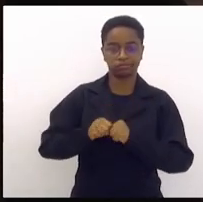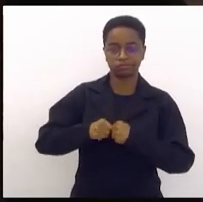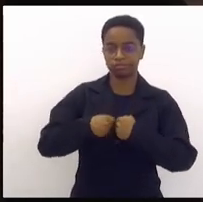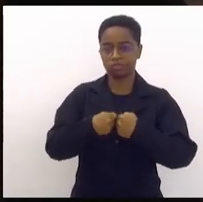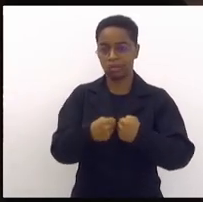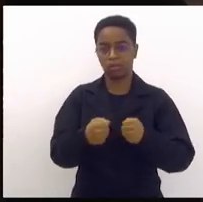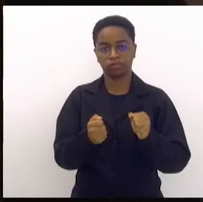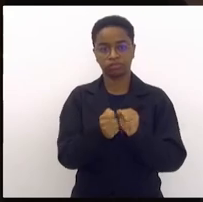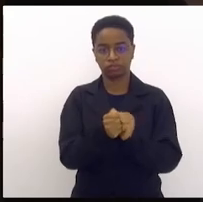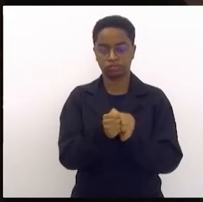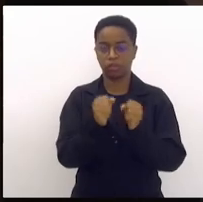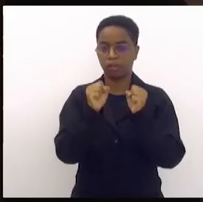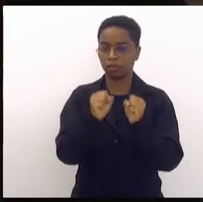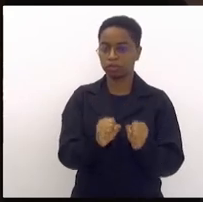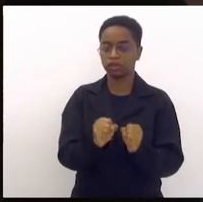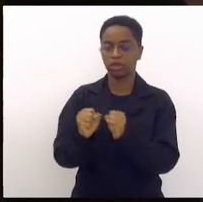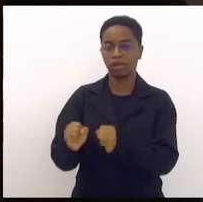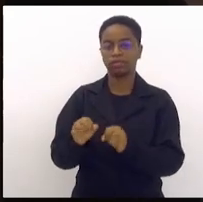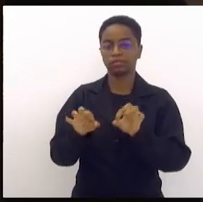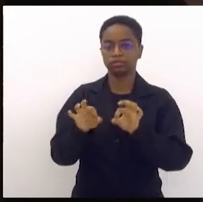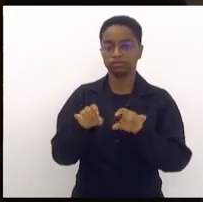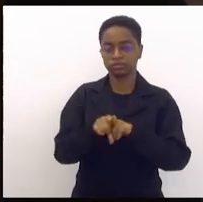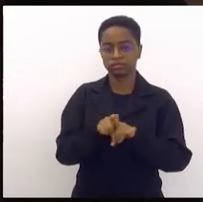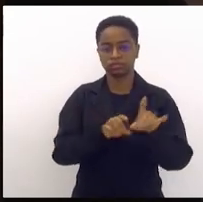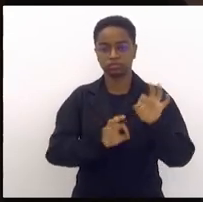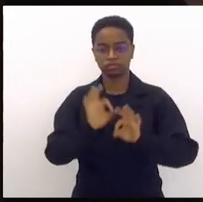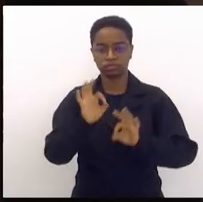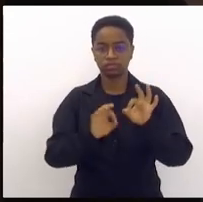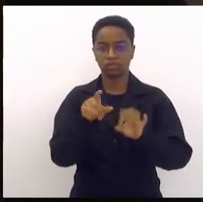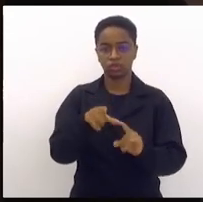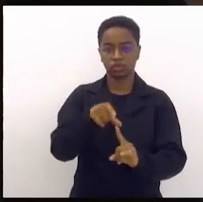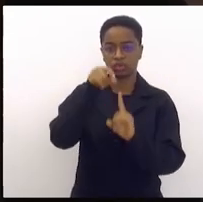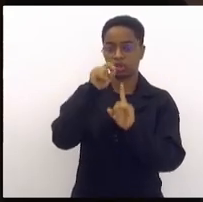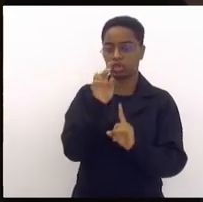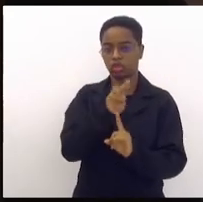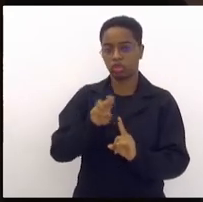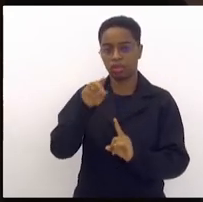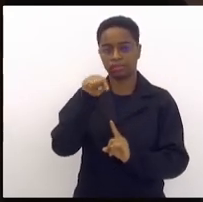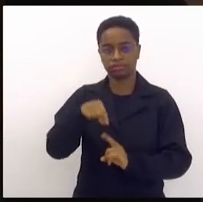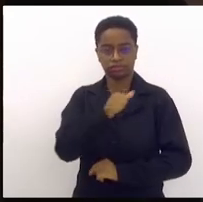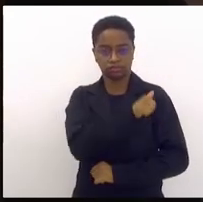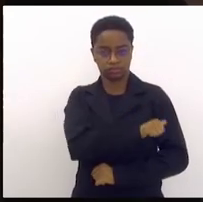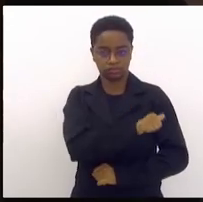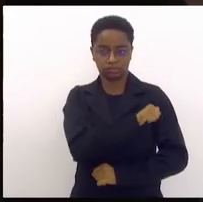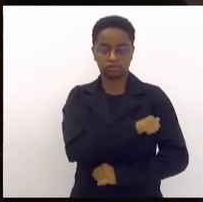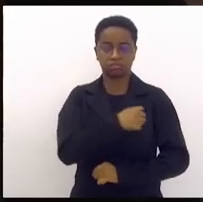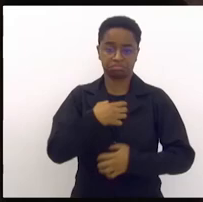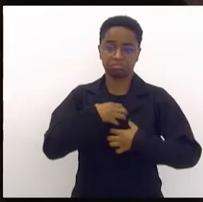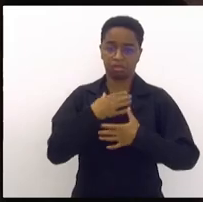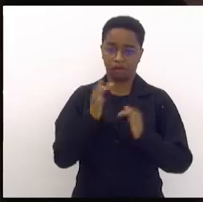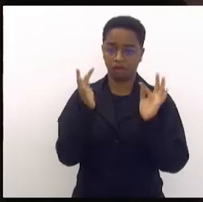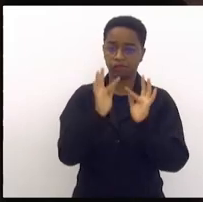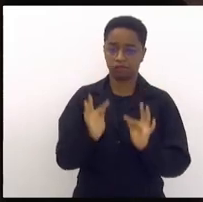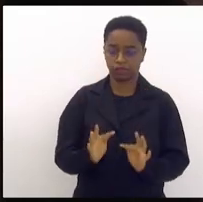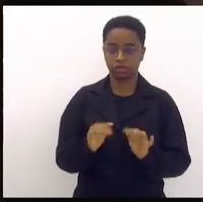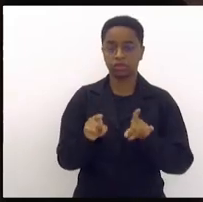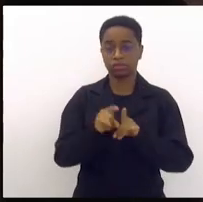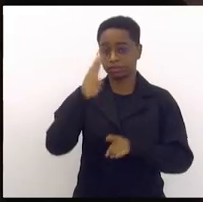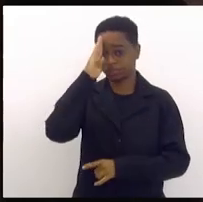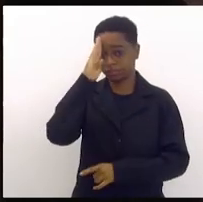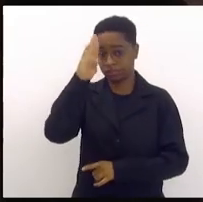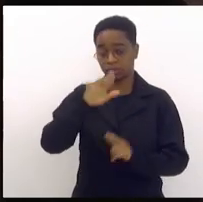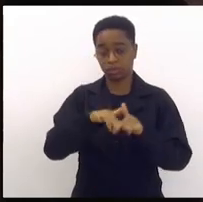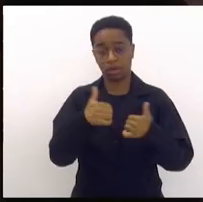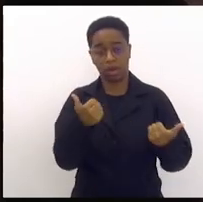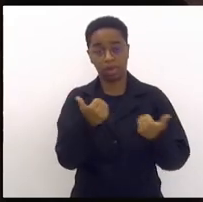poder configurar como um eventual nome para uma possibilidade no Rio de Janeiro, me honra muito, sobretudo com o